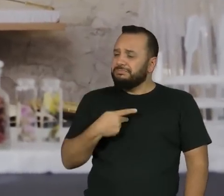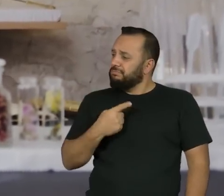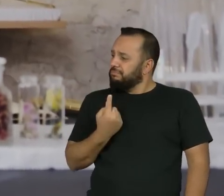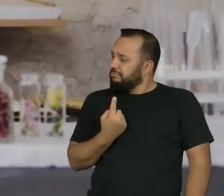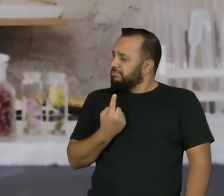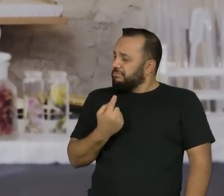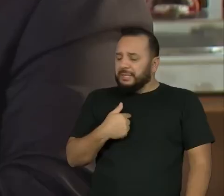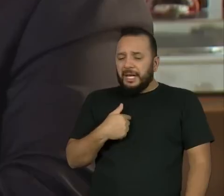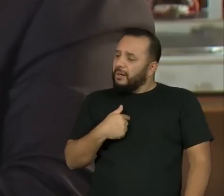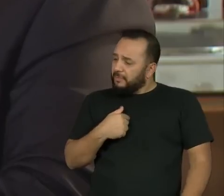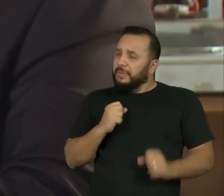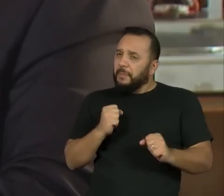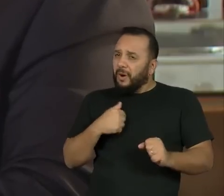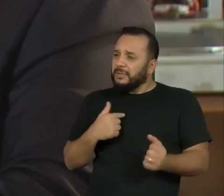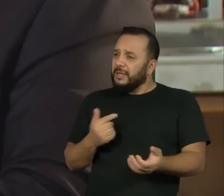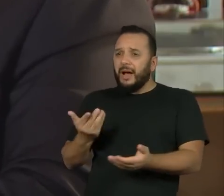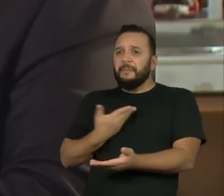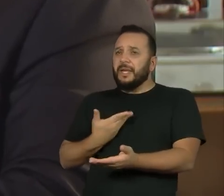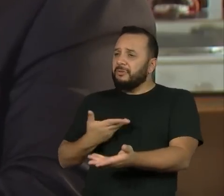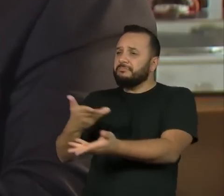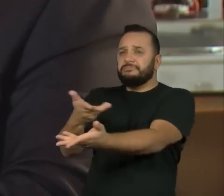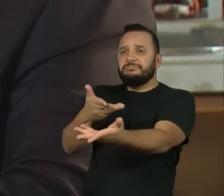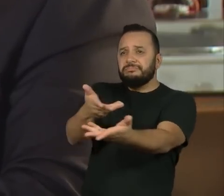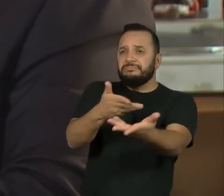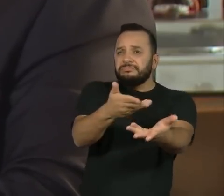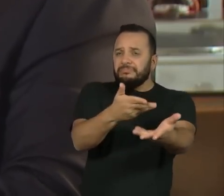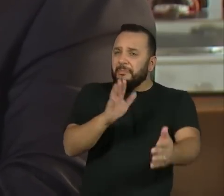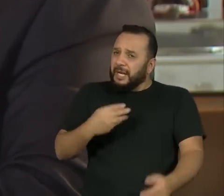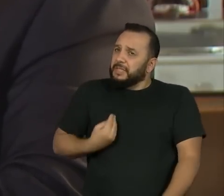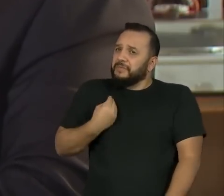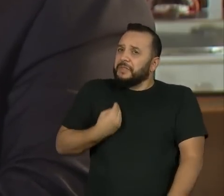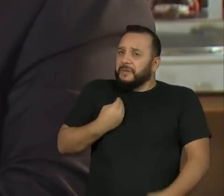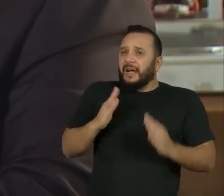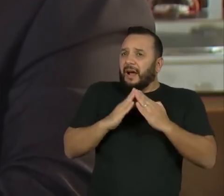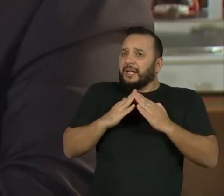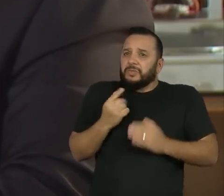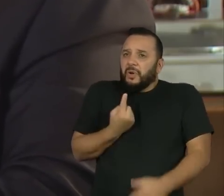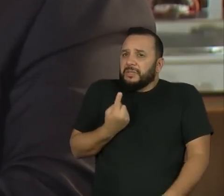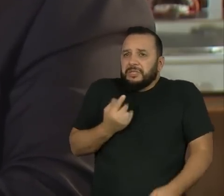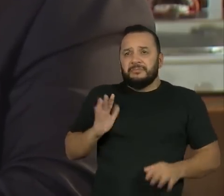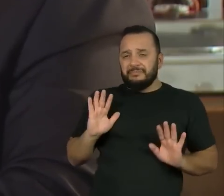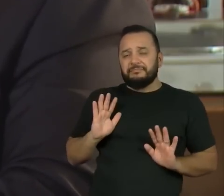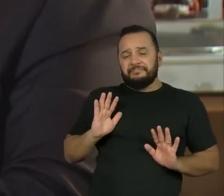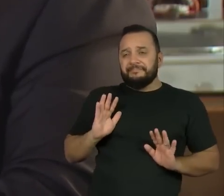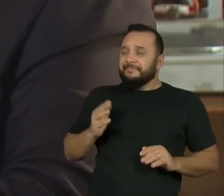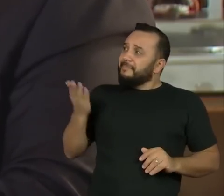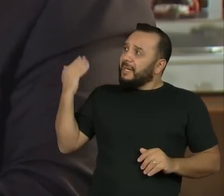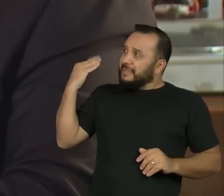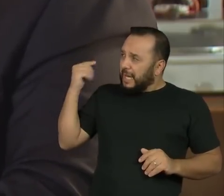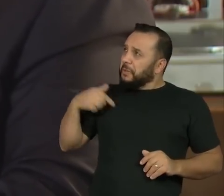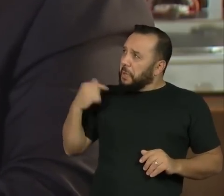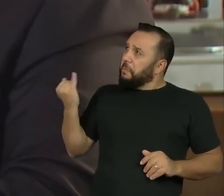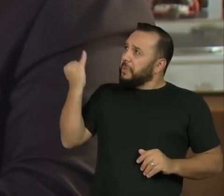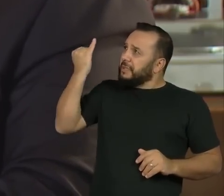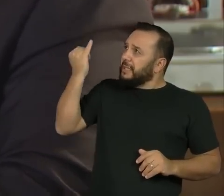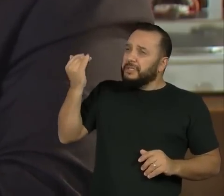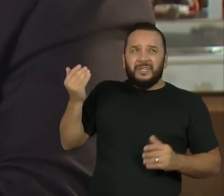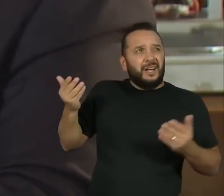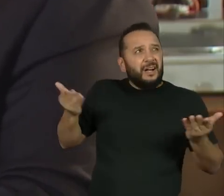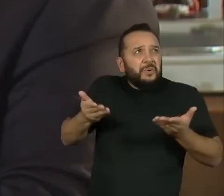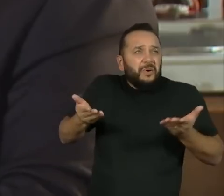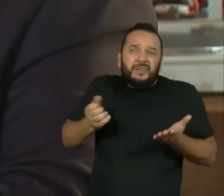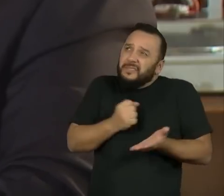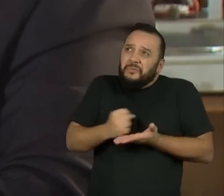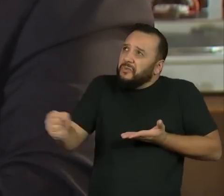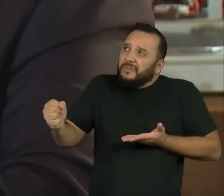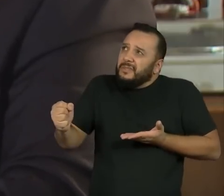com partilha, em que você entenda que tem relevância e que teve. e que quando se for, do ponto de vista físico,